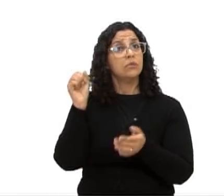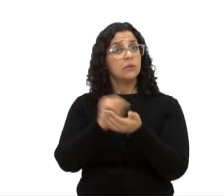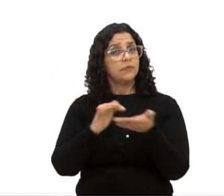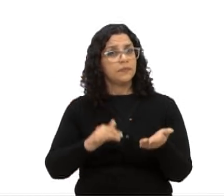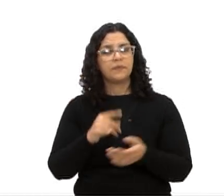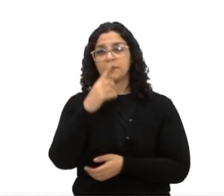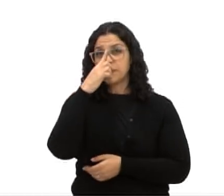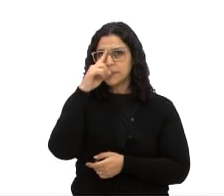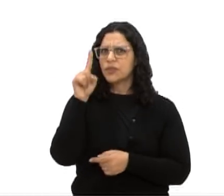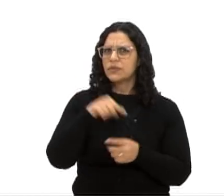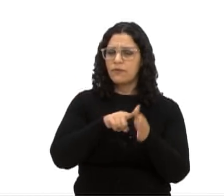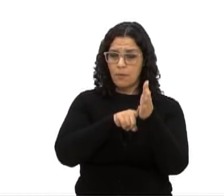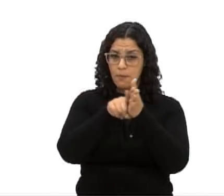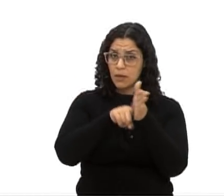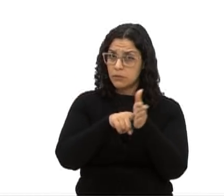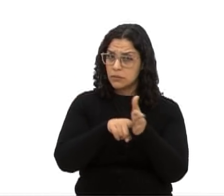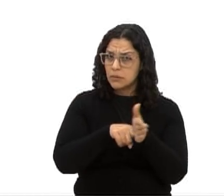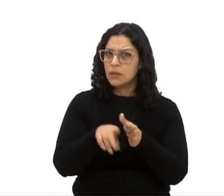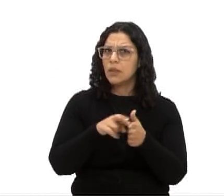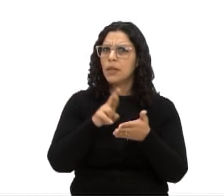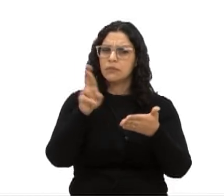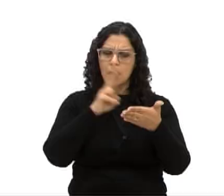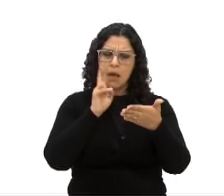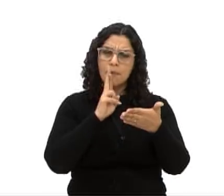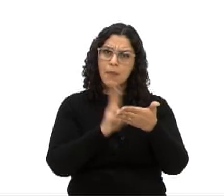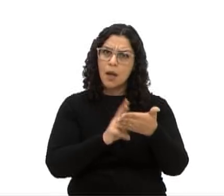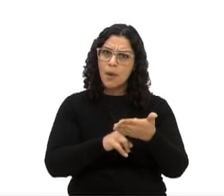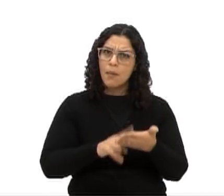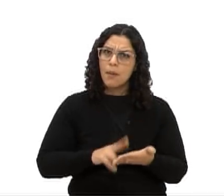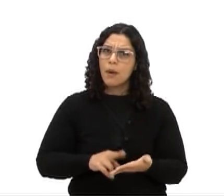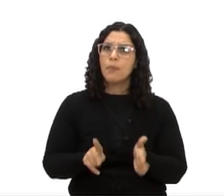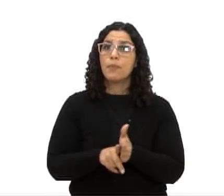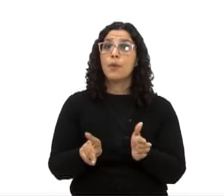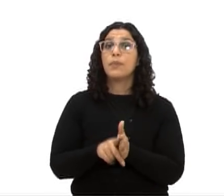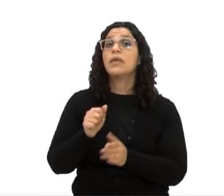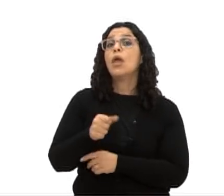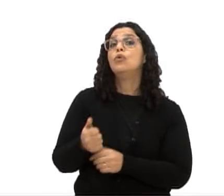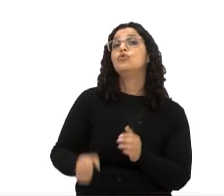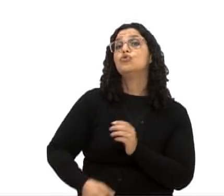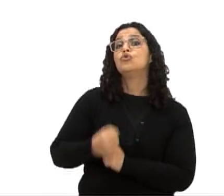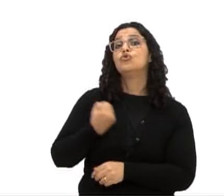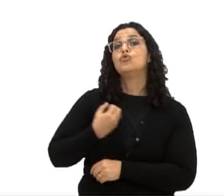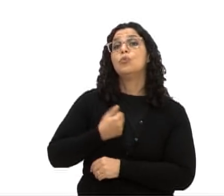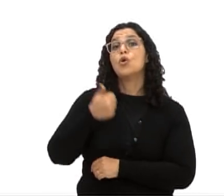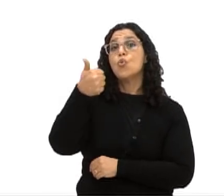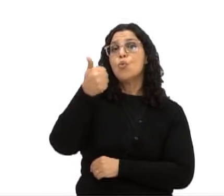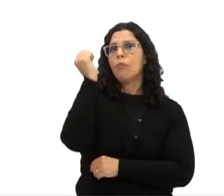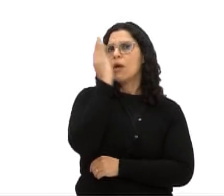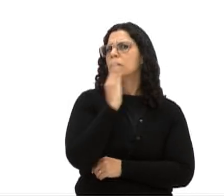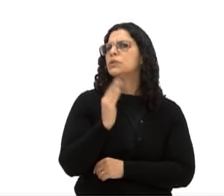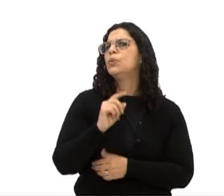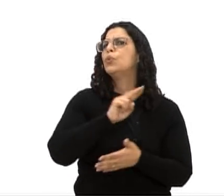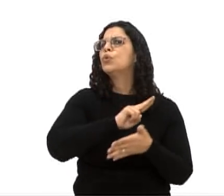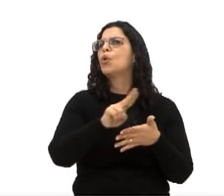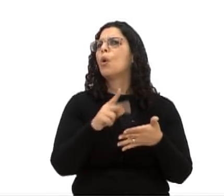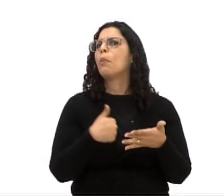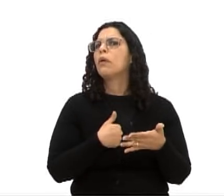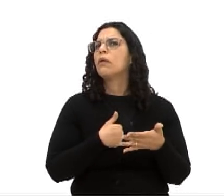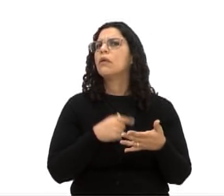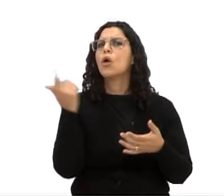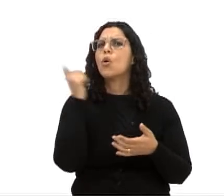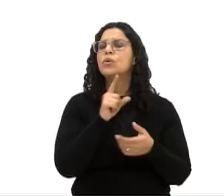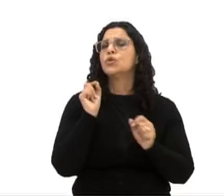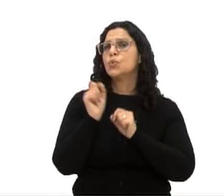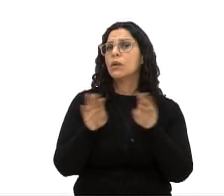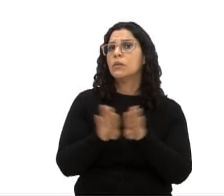atividade. Faça uma pesquisa e relate em seu caderno quem é o xadrista número 1 do ranking nacional. Quais suas principais